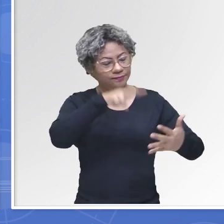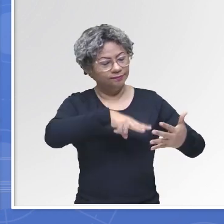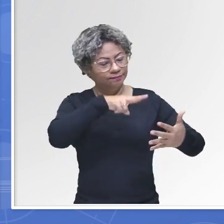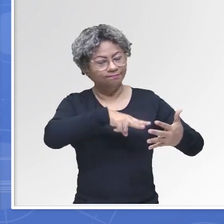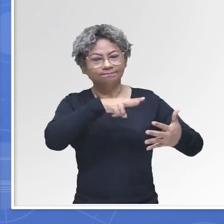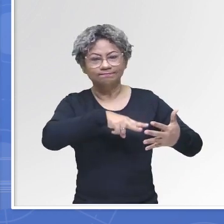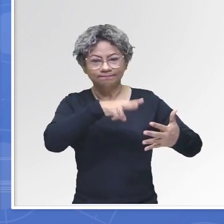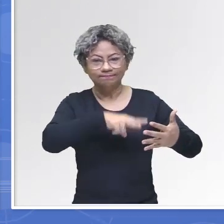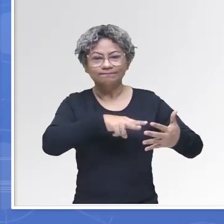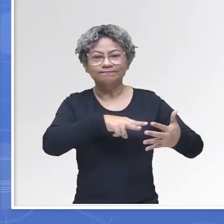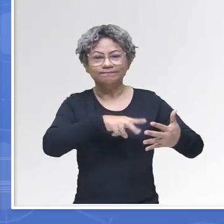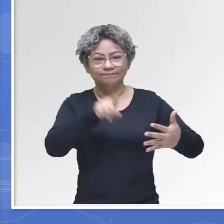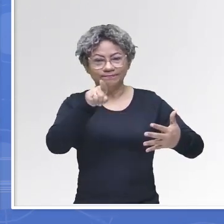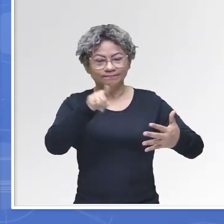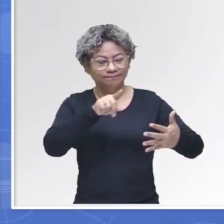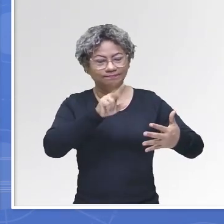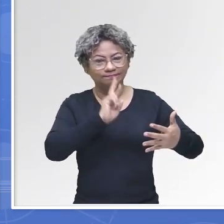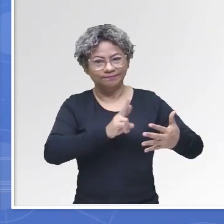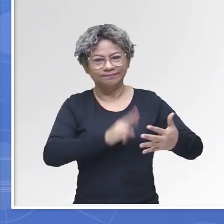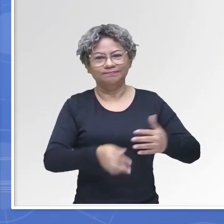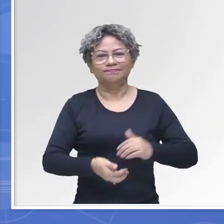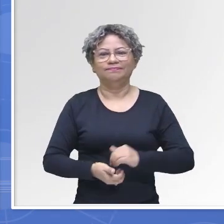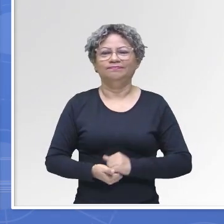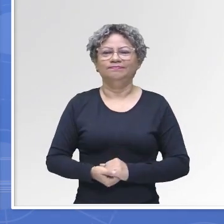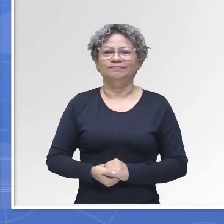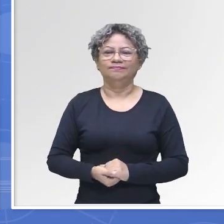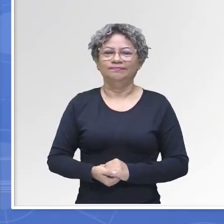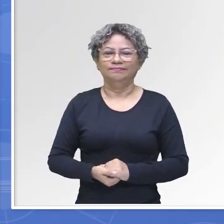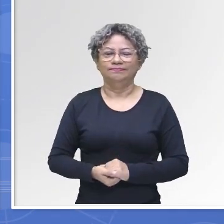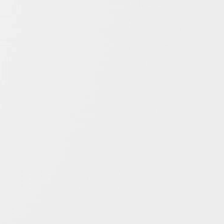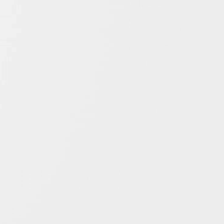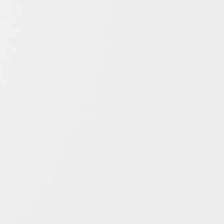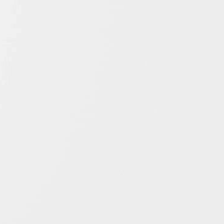tá? E daqui a pouquinho voltaremos.